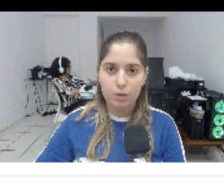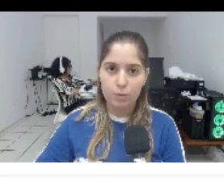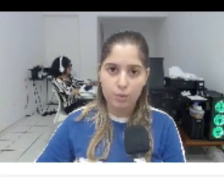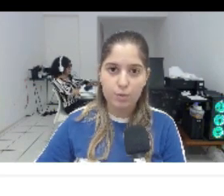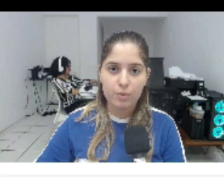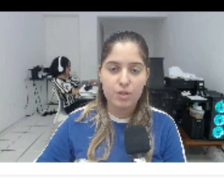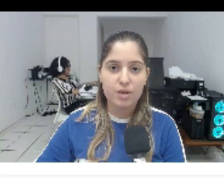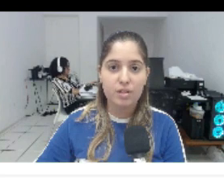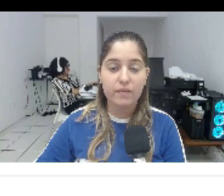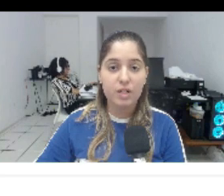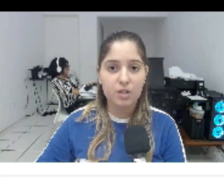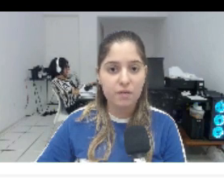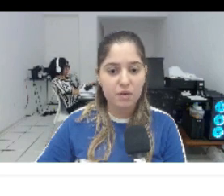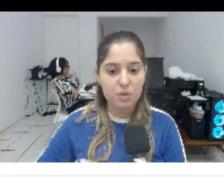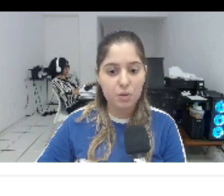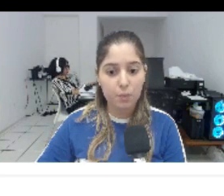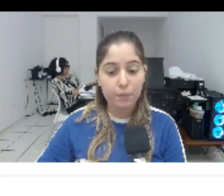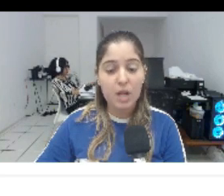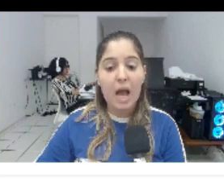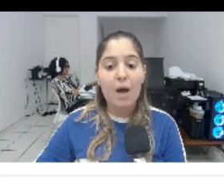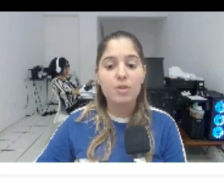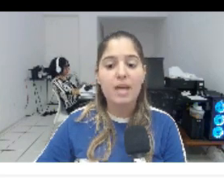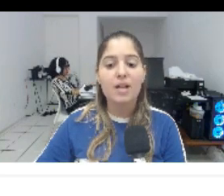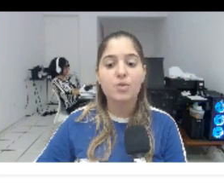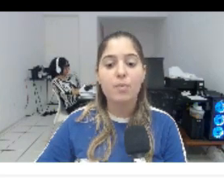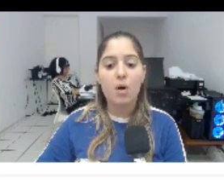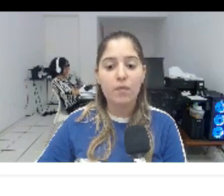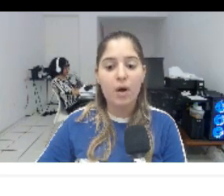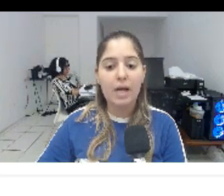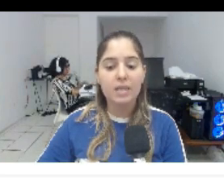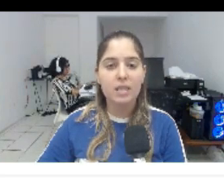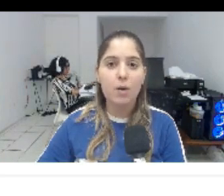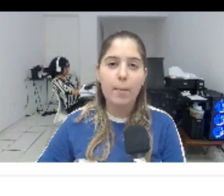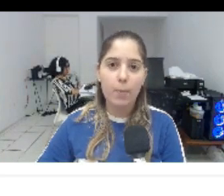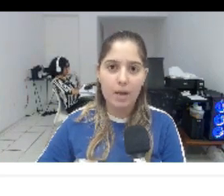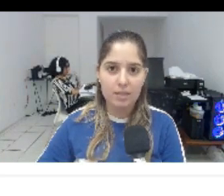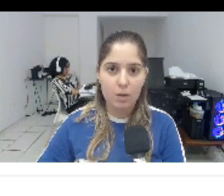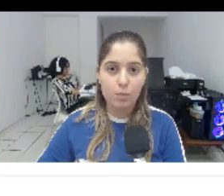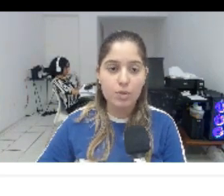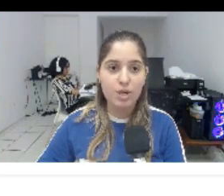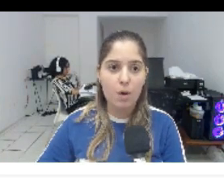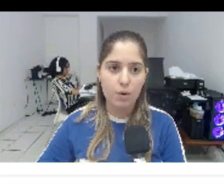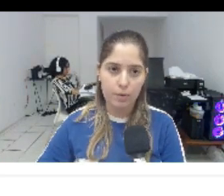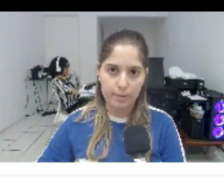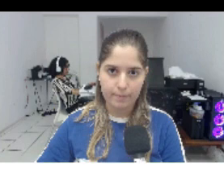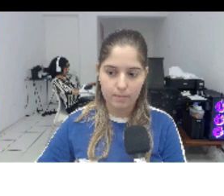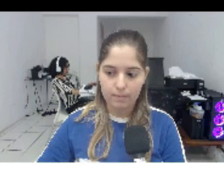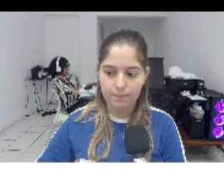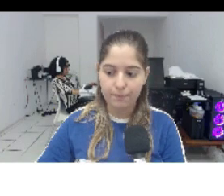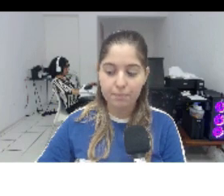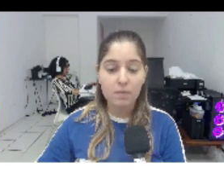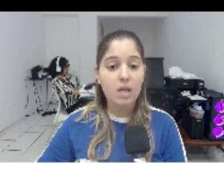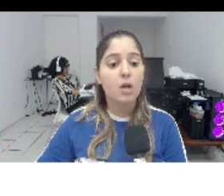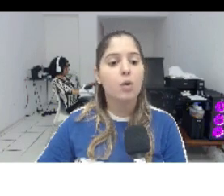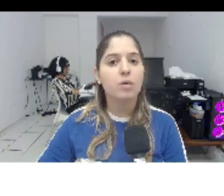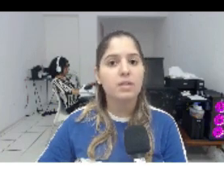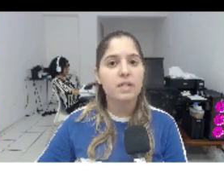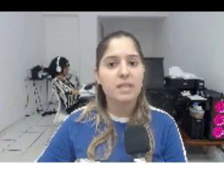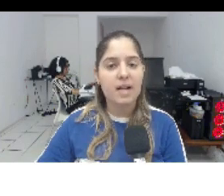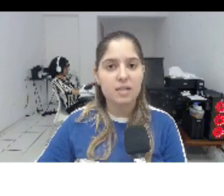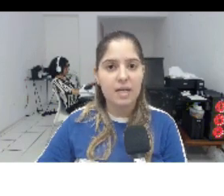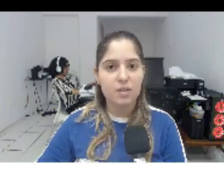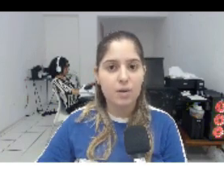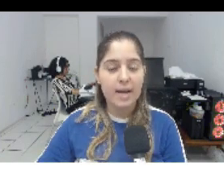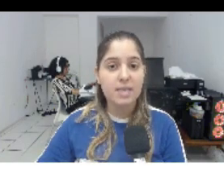dados. Nos últimos dias 20 e 21, a unidade móvel atendeu a população de Aurora. Com